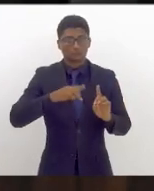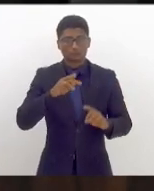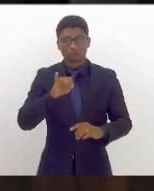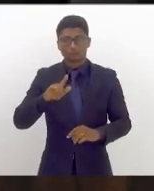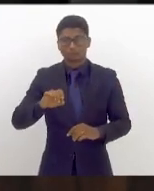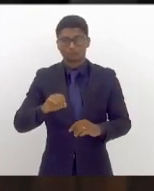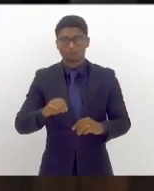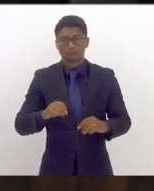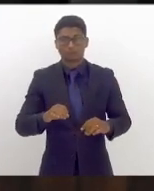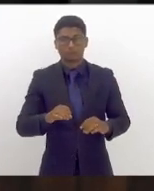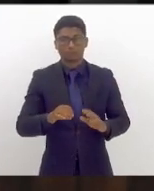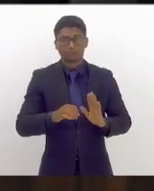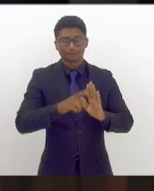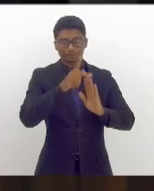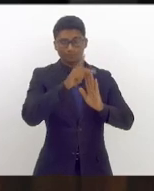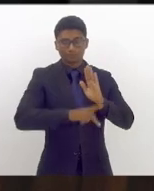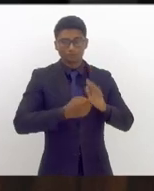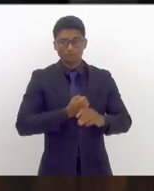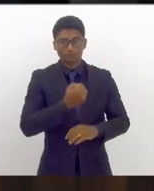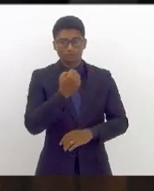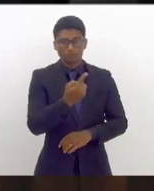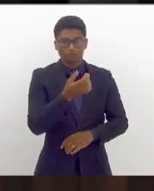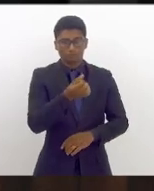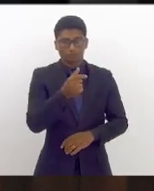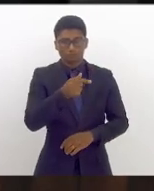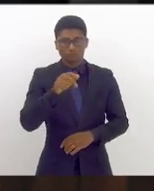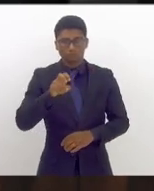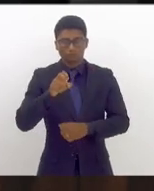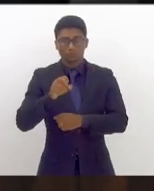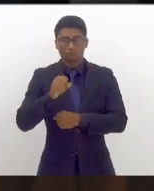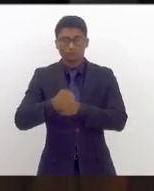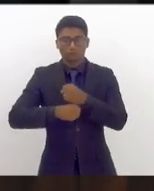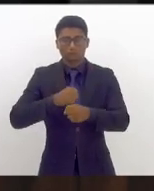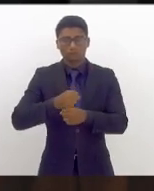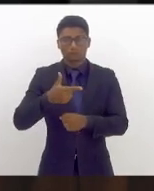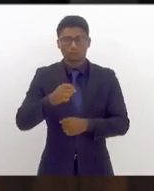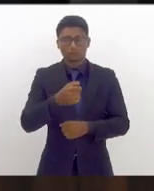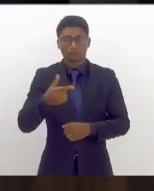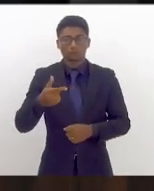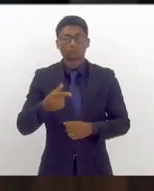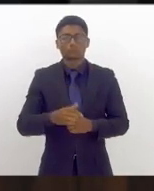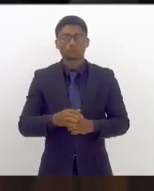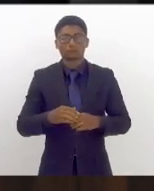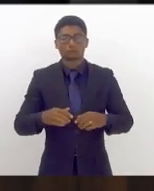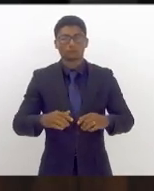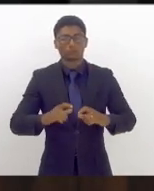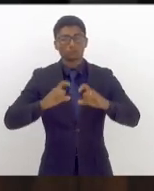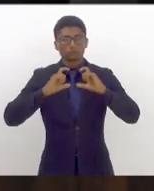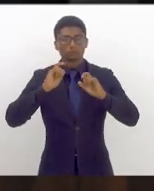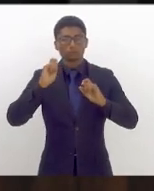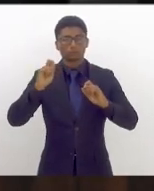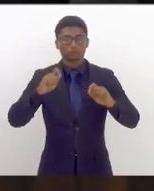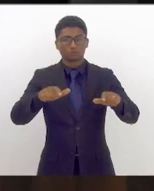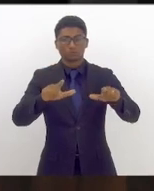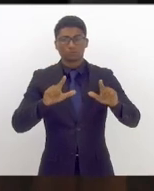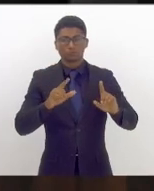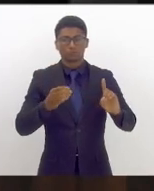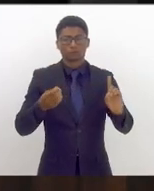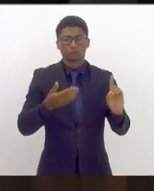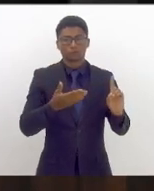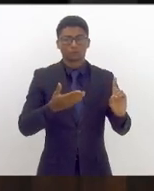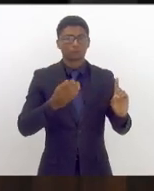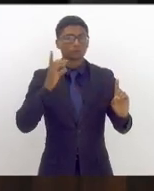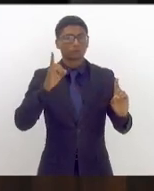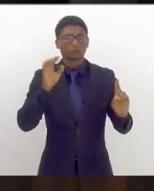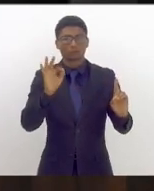projeto de resolução o 675 de 22 de altura Deputado Rafael no Gold consegue medalha Tiradentes respectivo diploma Excelentíssimo Senhor